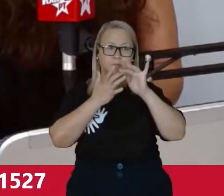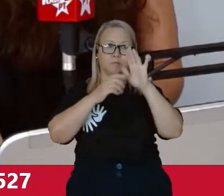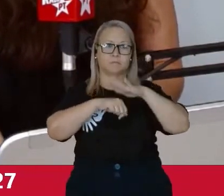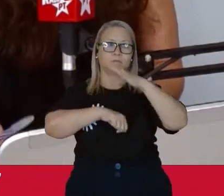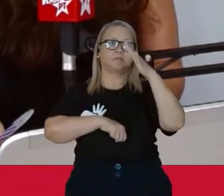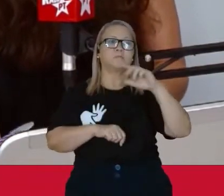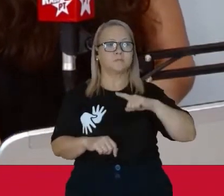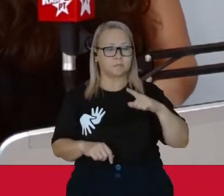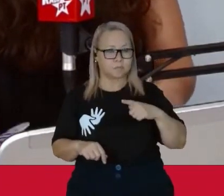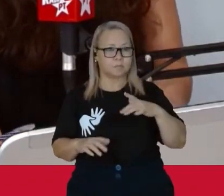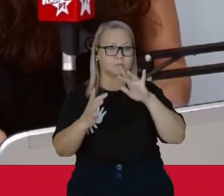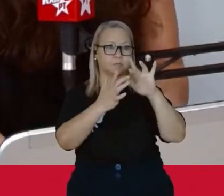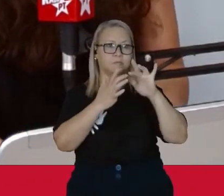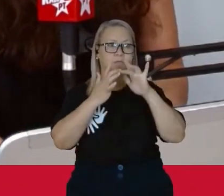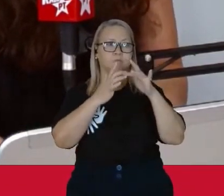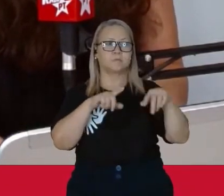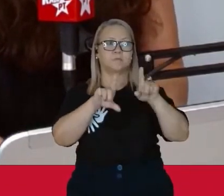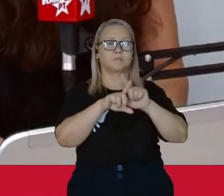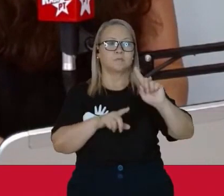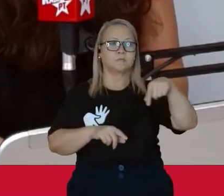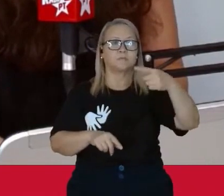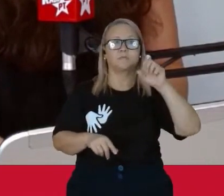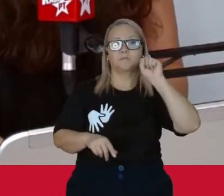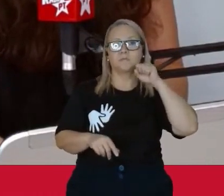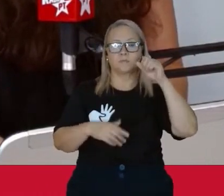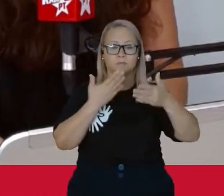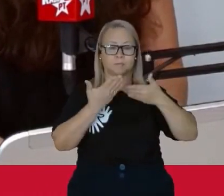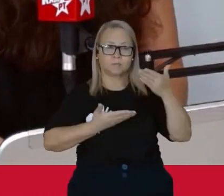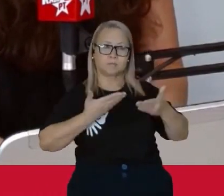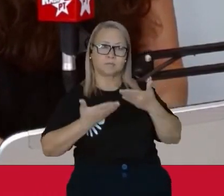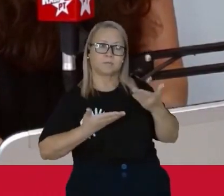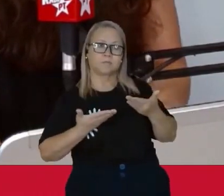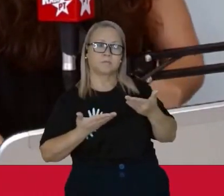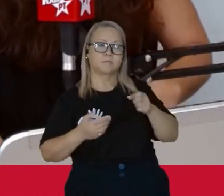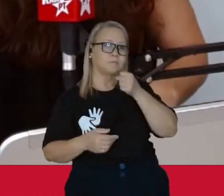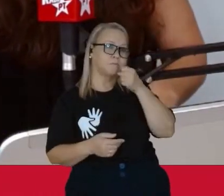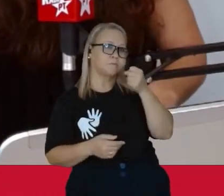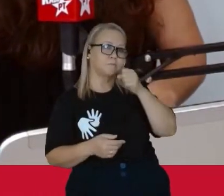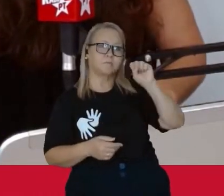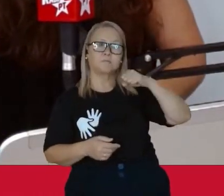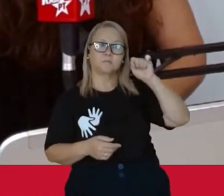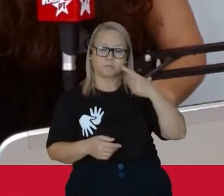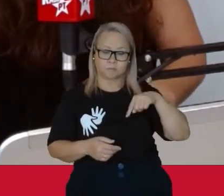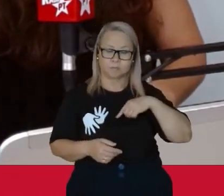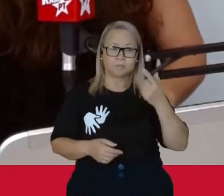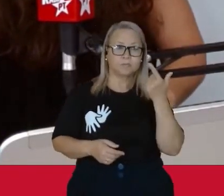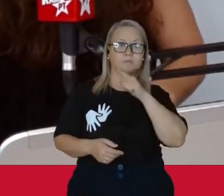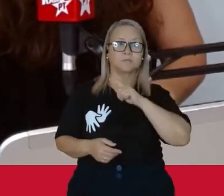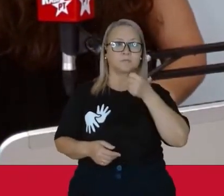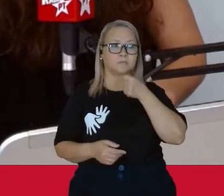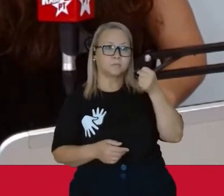teve também os demais senadores. Em relação à entrevista com os senadores, a gente conseguiu entrevistar